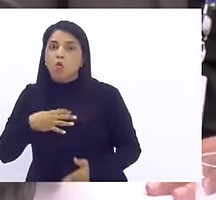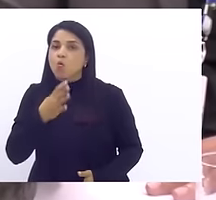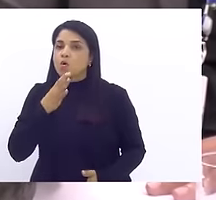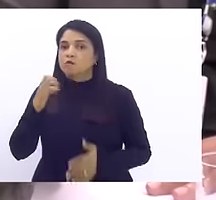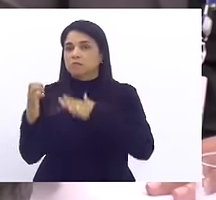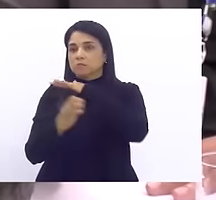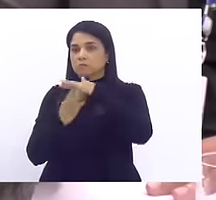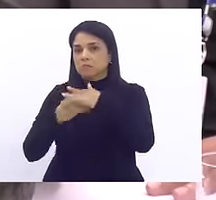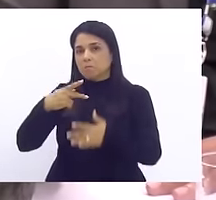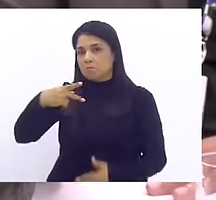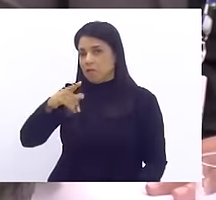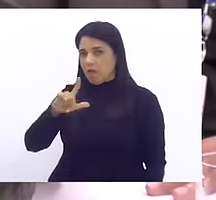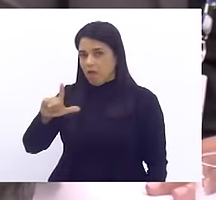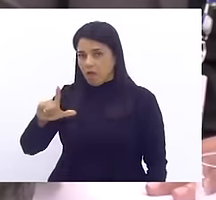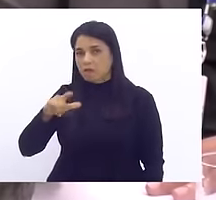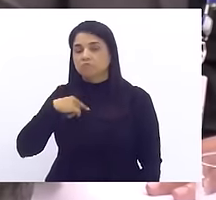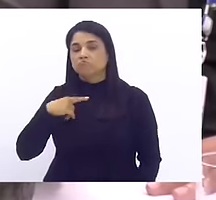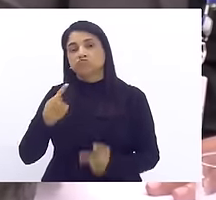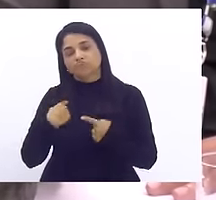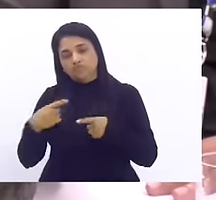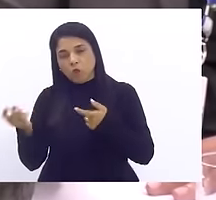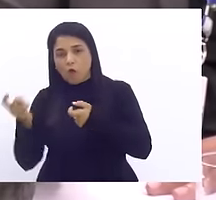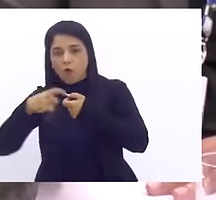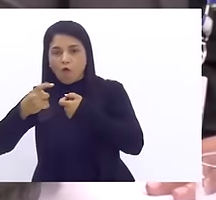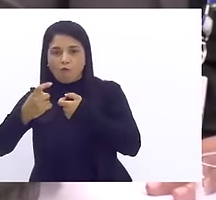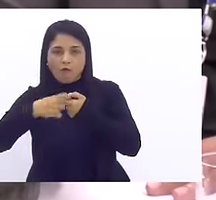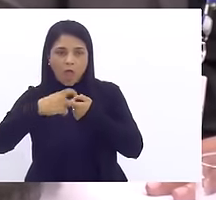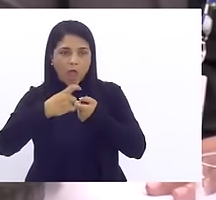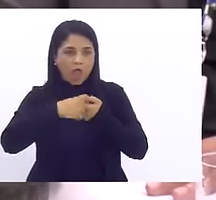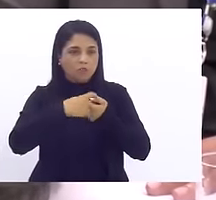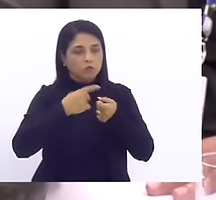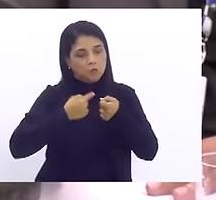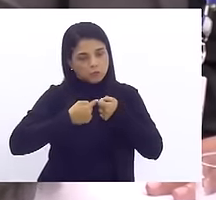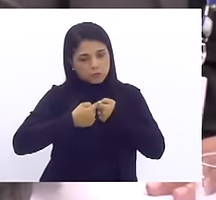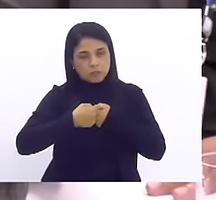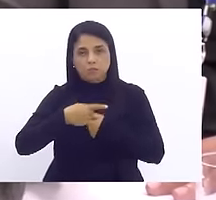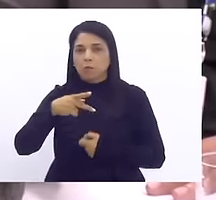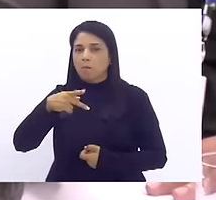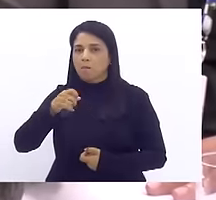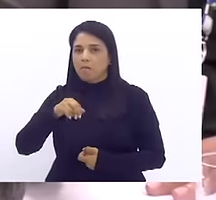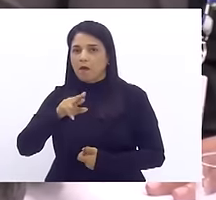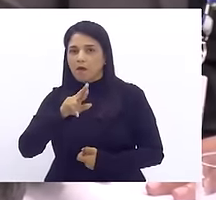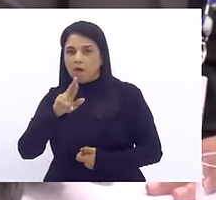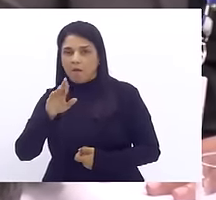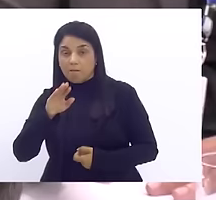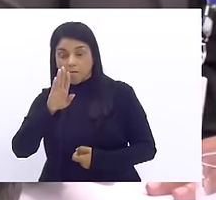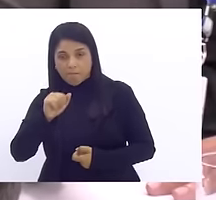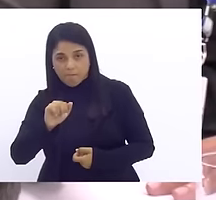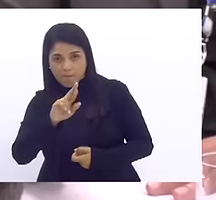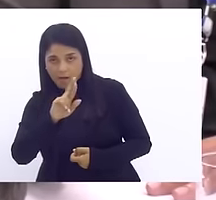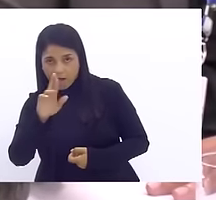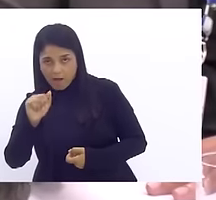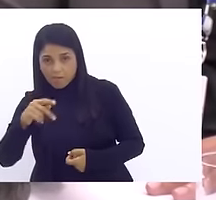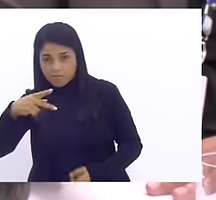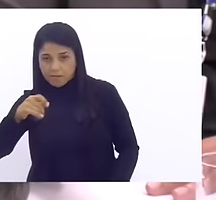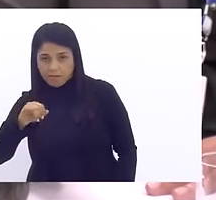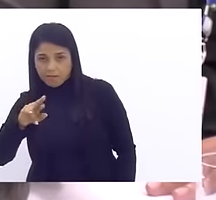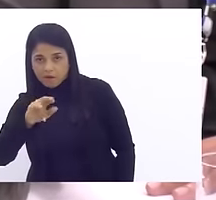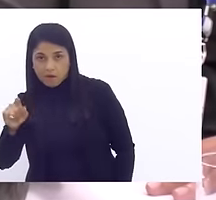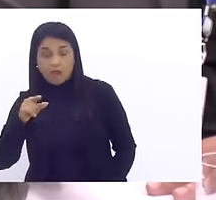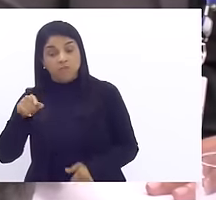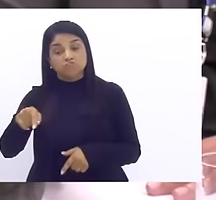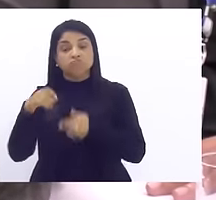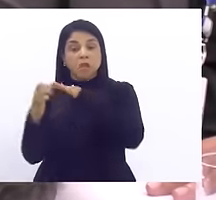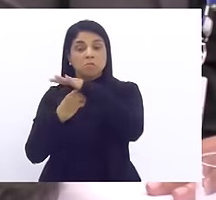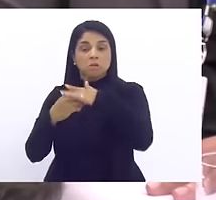tem convênio com outros entes públicos inclusive com o município de Barra do Piraí e faz operações Mas quem pode falar melhor sobre isso é a